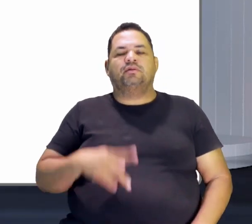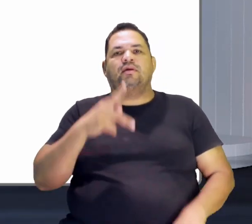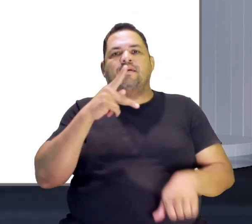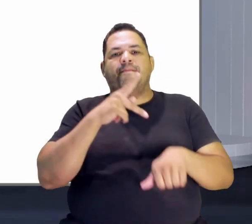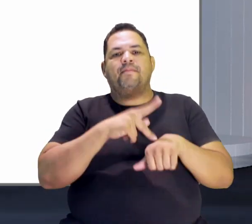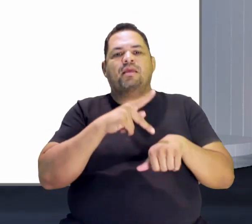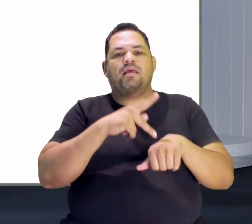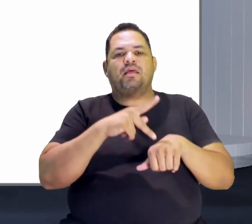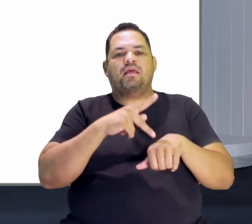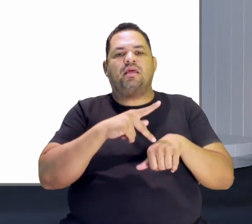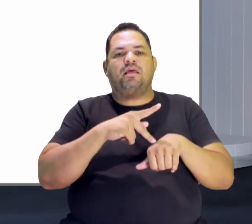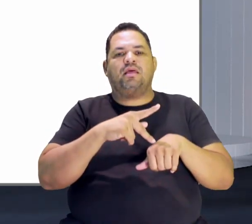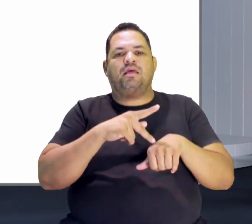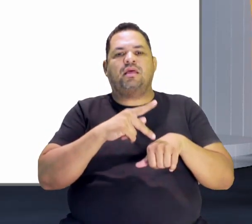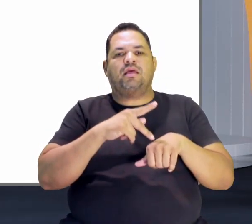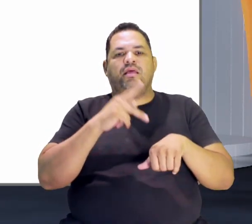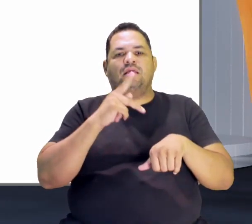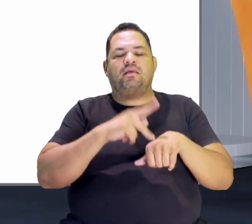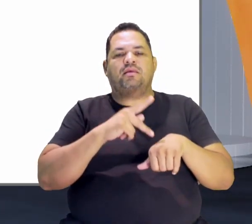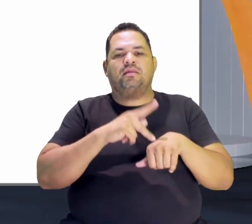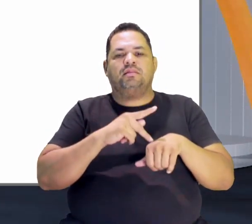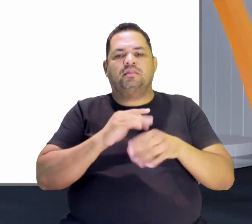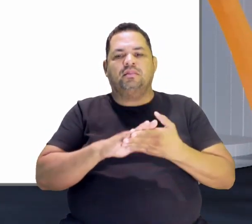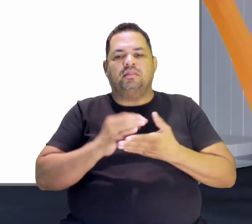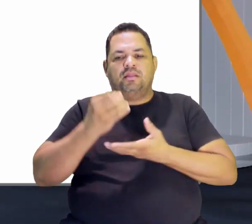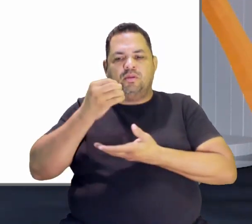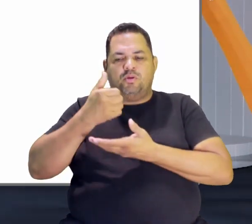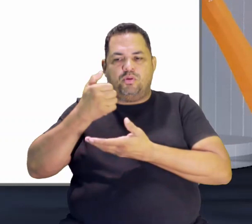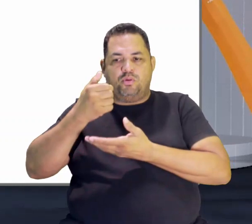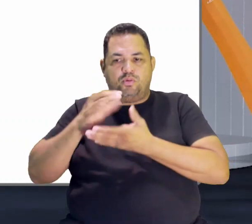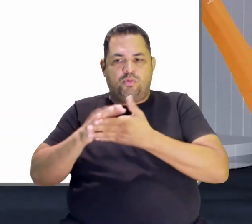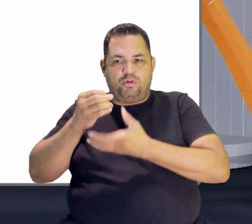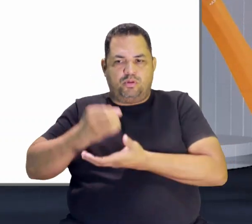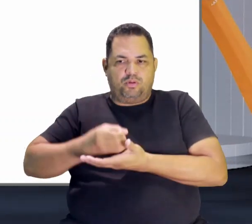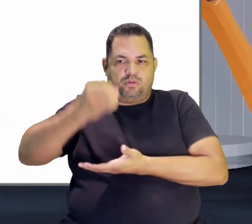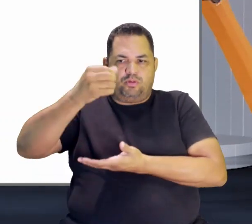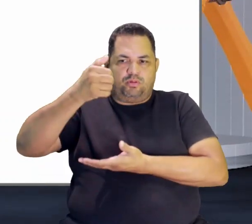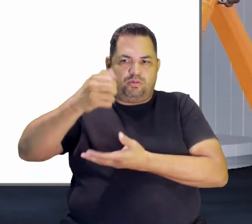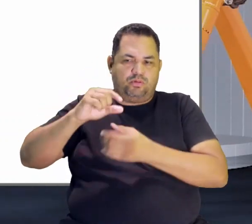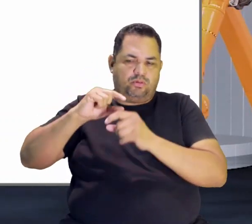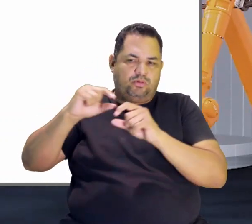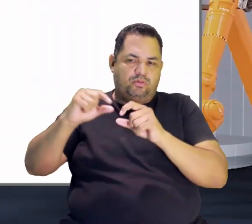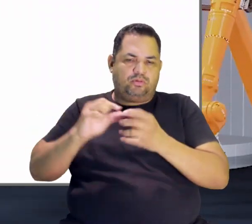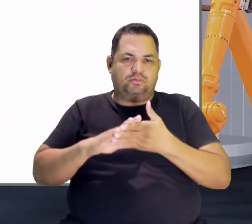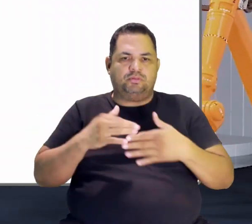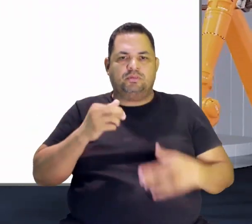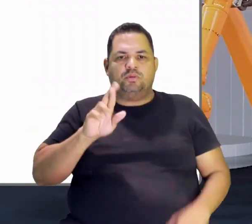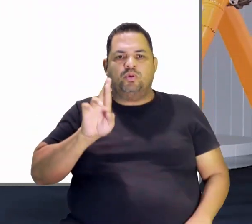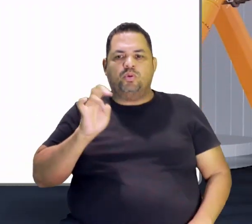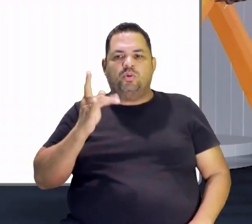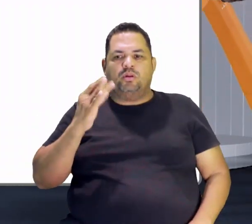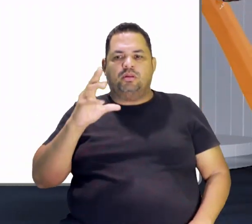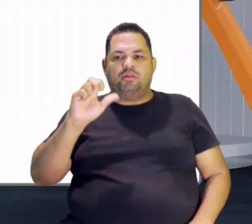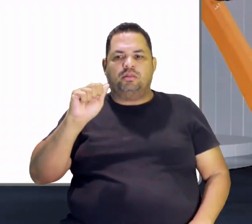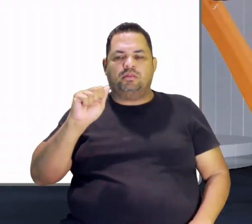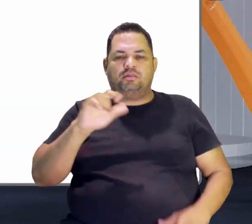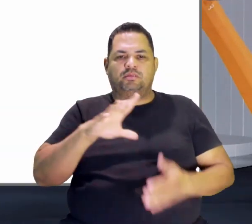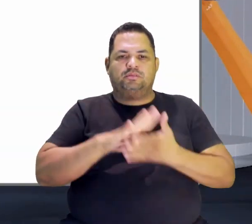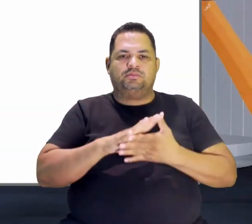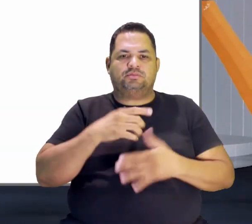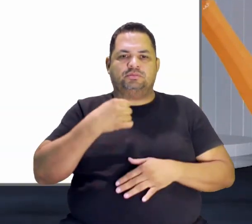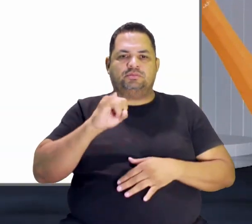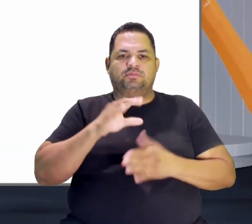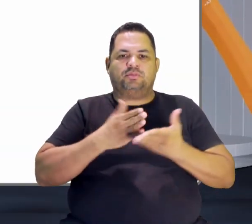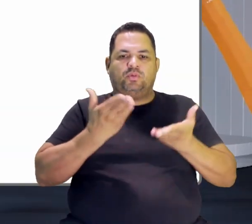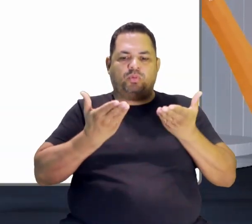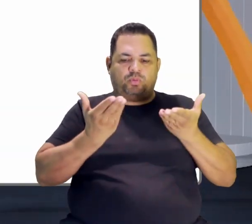rolha, né? Deixa cair a pedra, chega primeiro. Então, mais pesado, chegou primeiro. Só que se o peso realmente influenciasse, quando